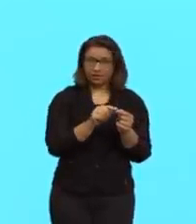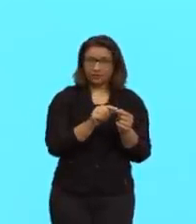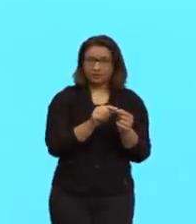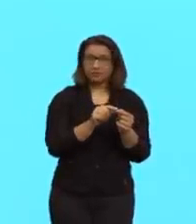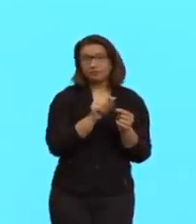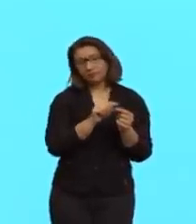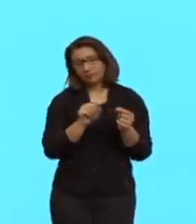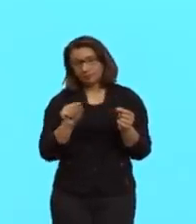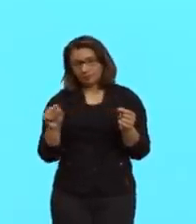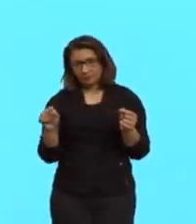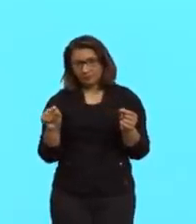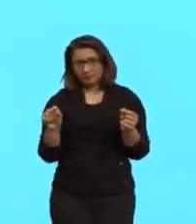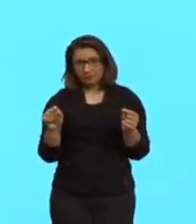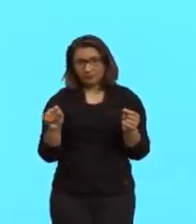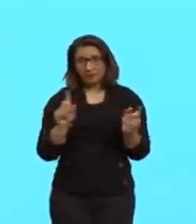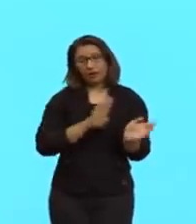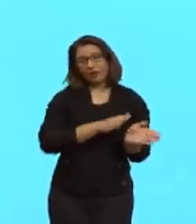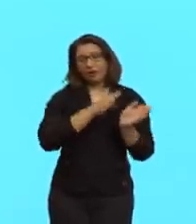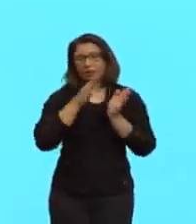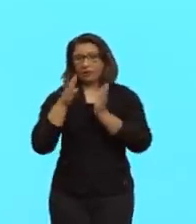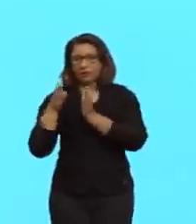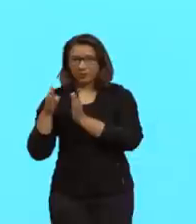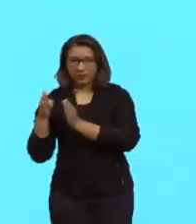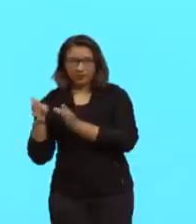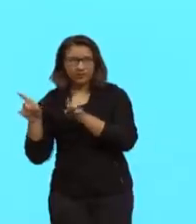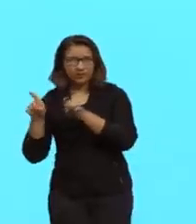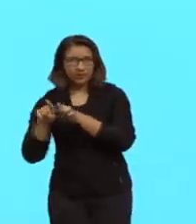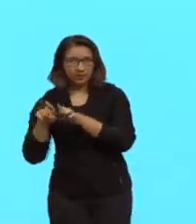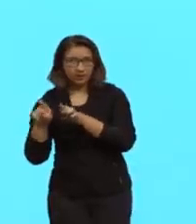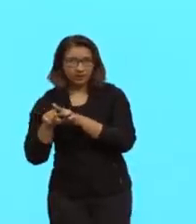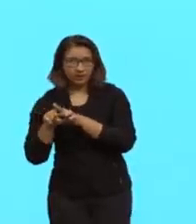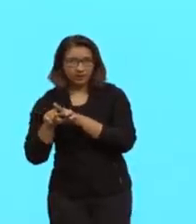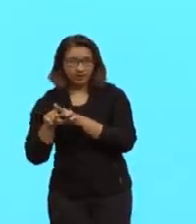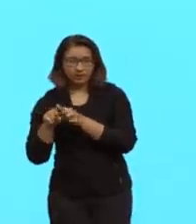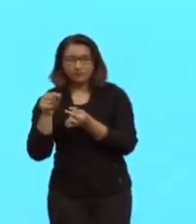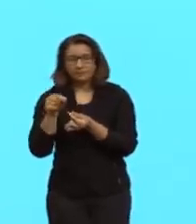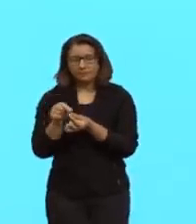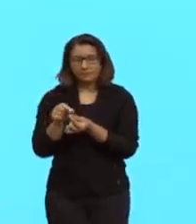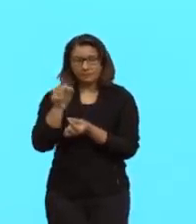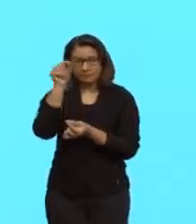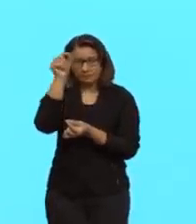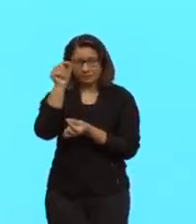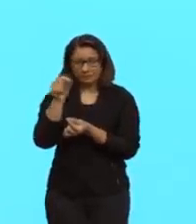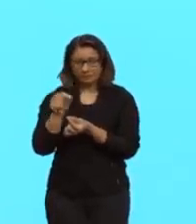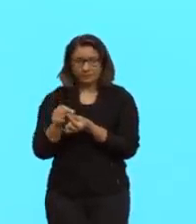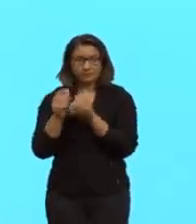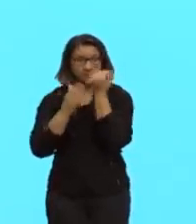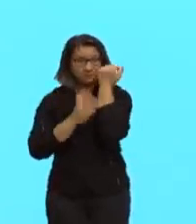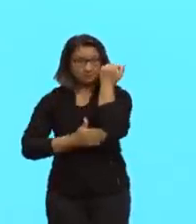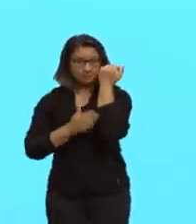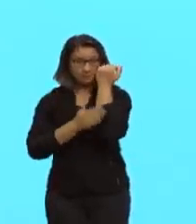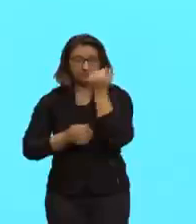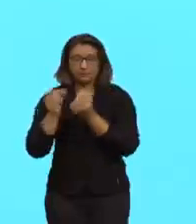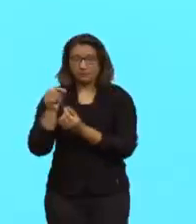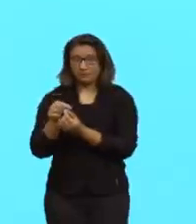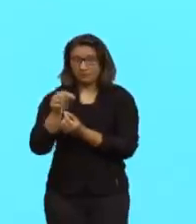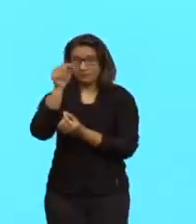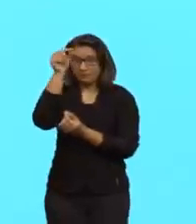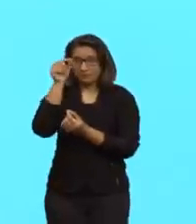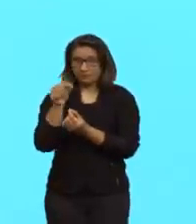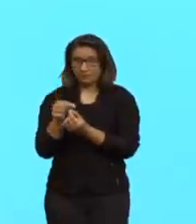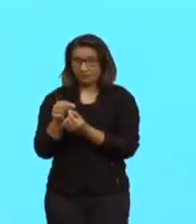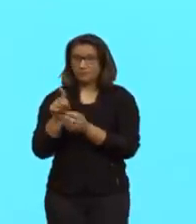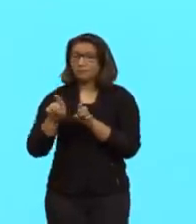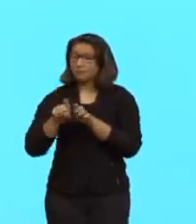projetada, certo? E esse poste aqui, essa ripa de madeira, que também tem uma sombra